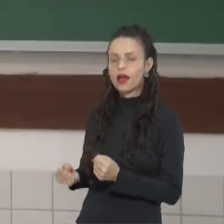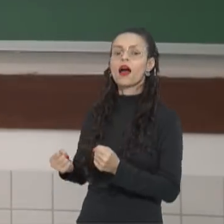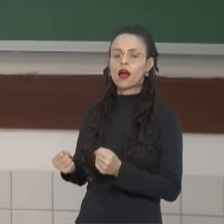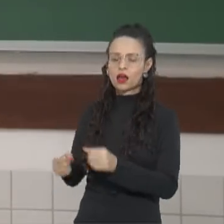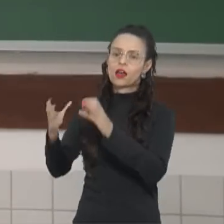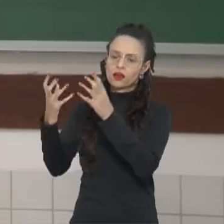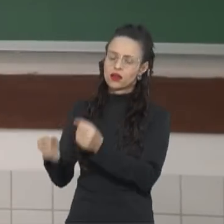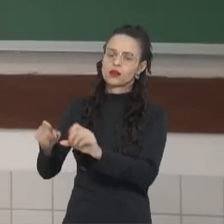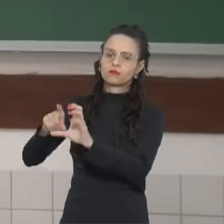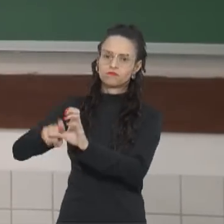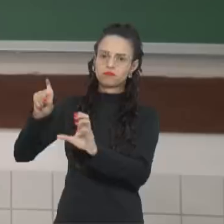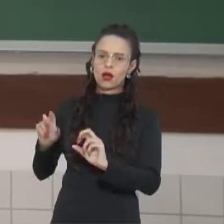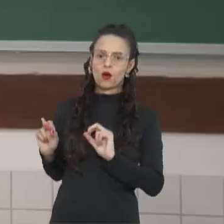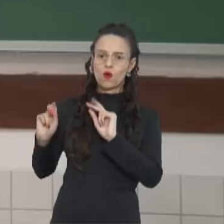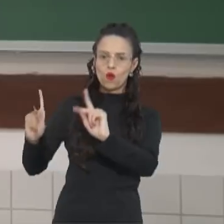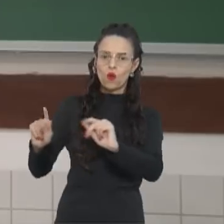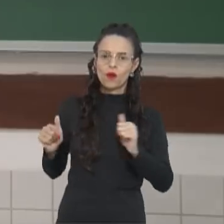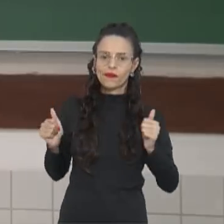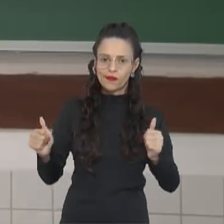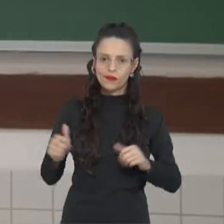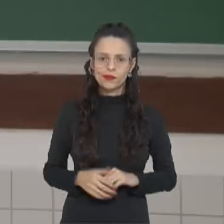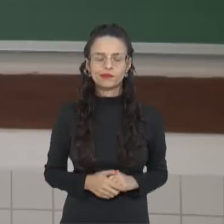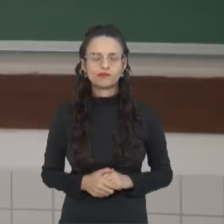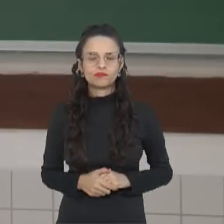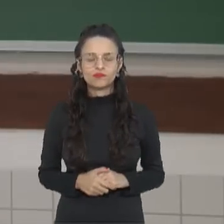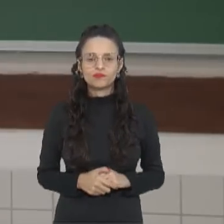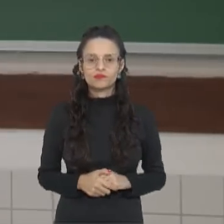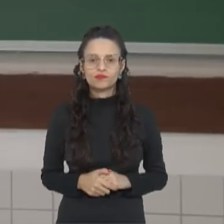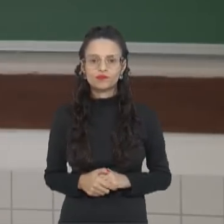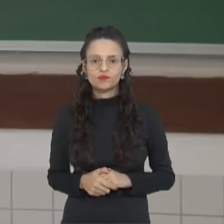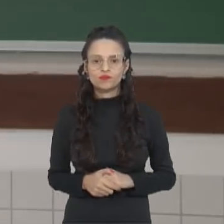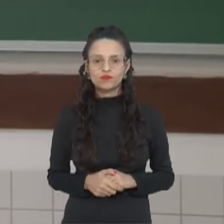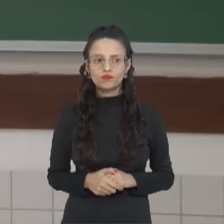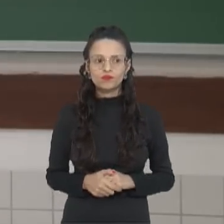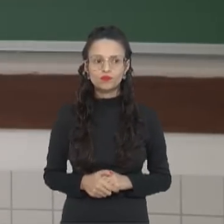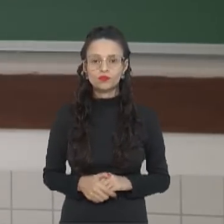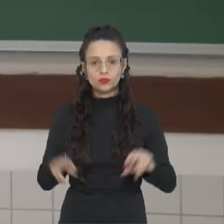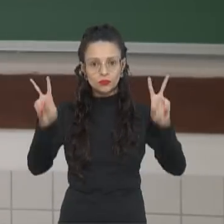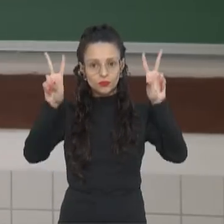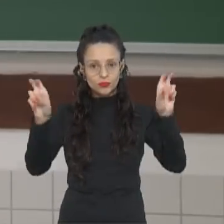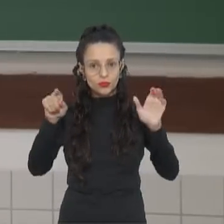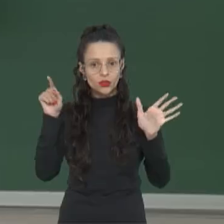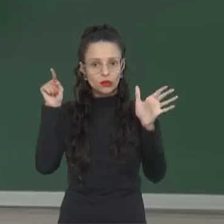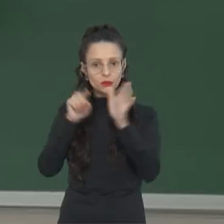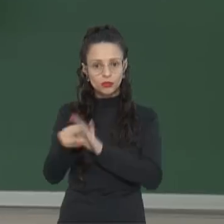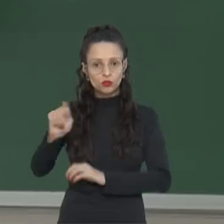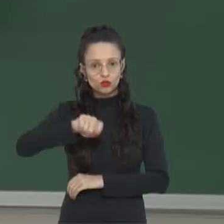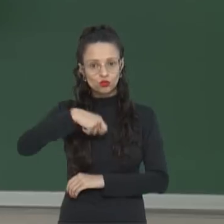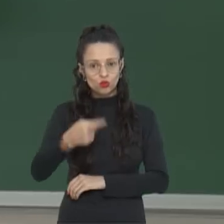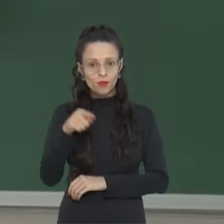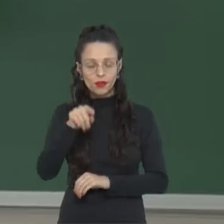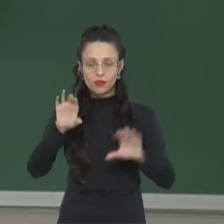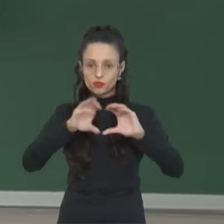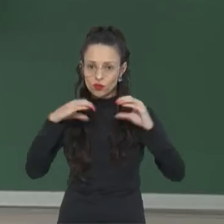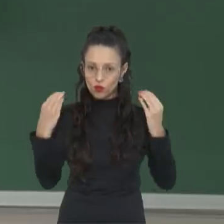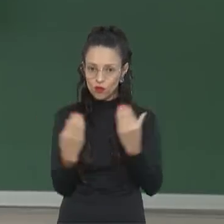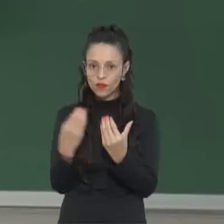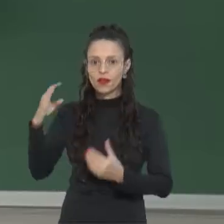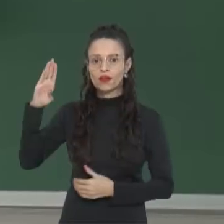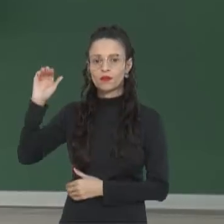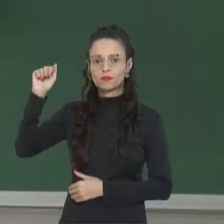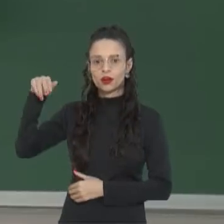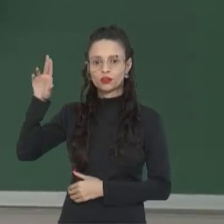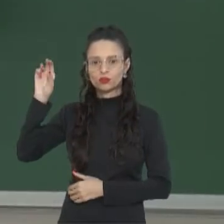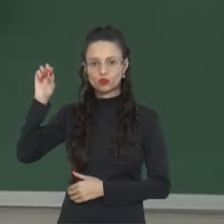a independência de suas colônias na África. Questão para você sobre essa conferência de Bandung, que deu força